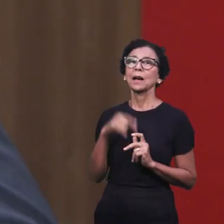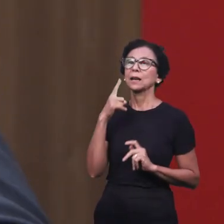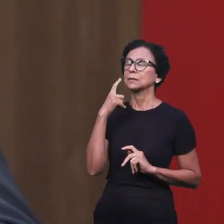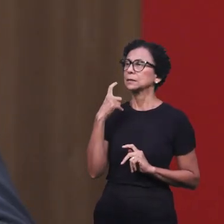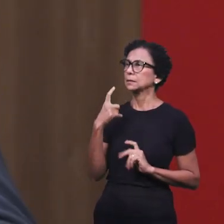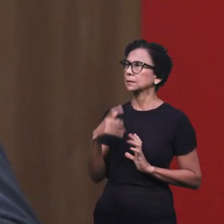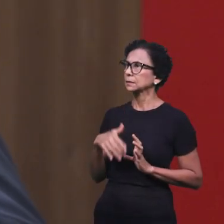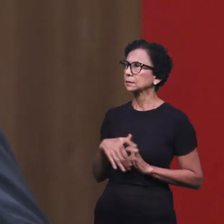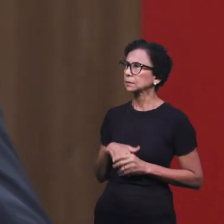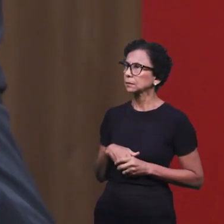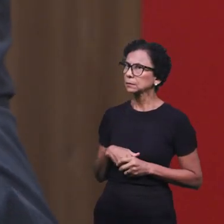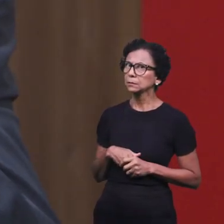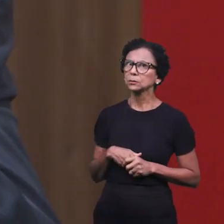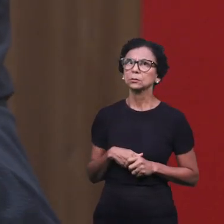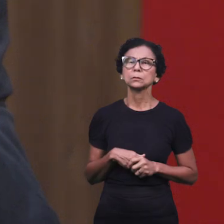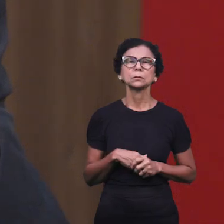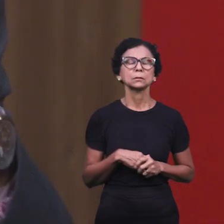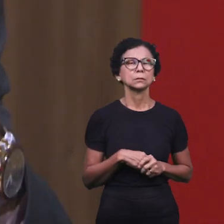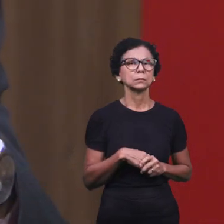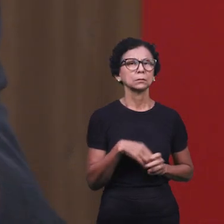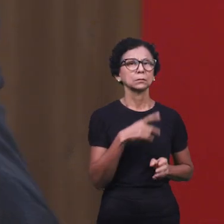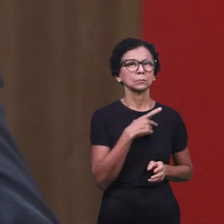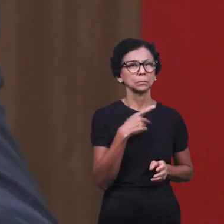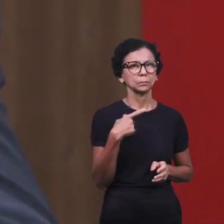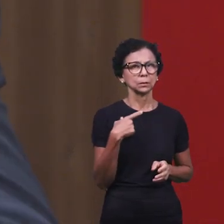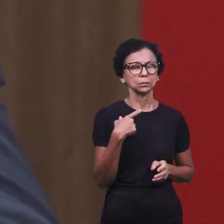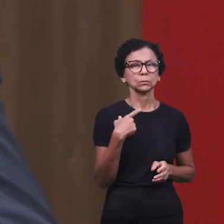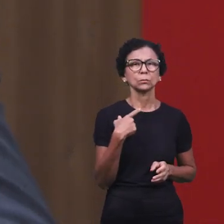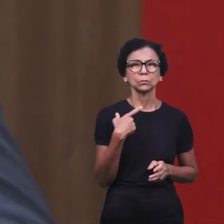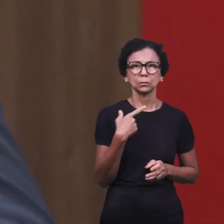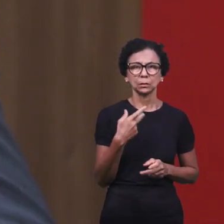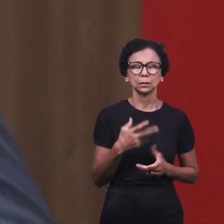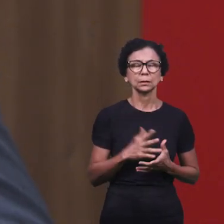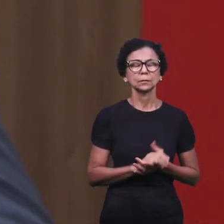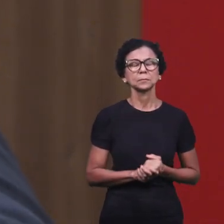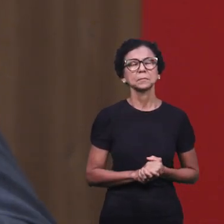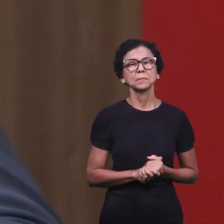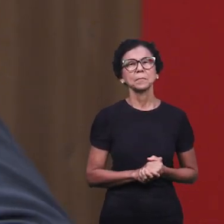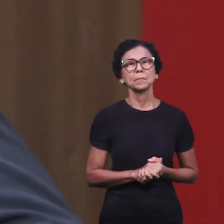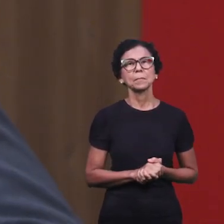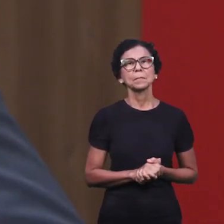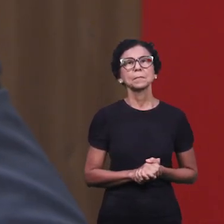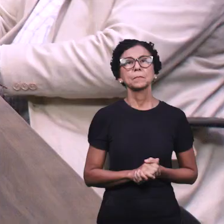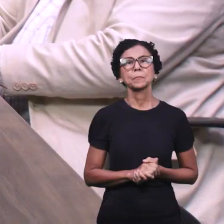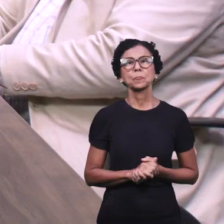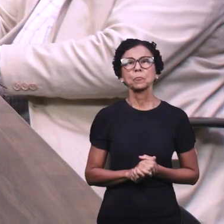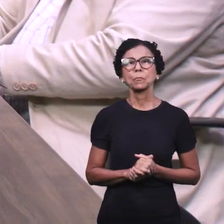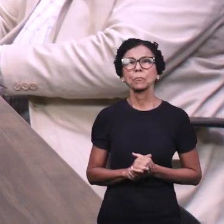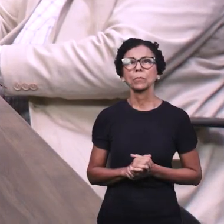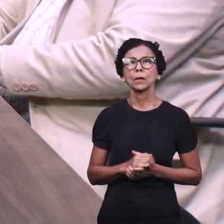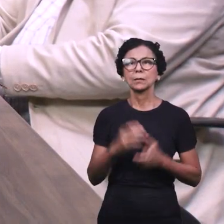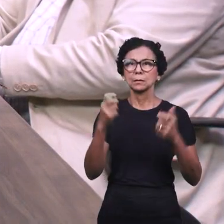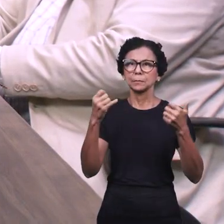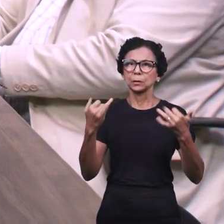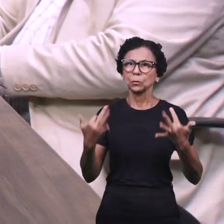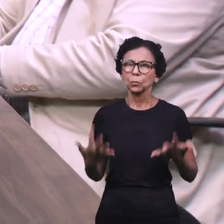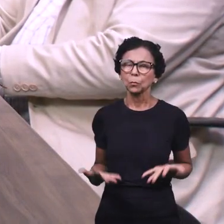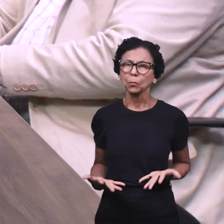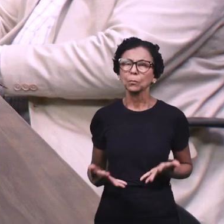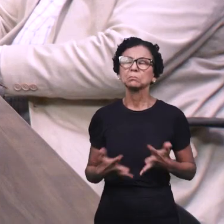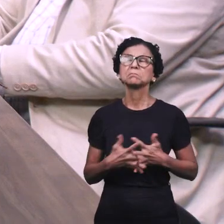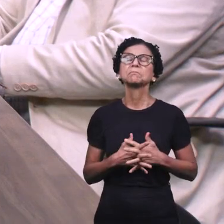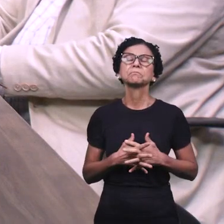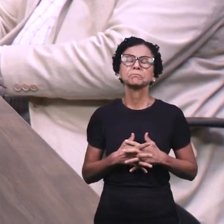Muito interessante isso que o pastor Wellington ele trouxe para nós, Tiago, porque ele trouxe